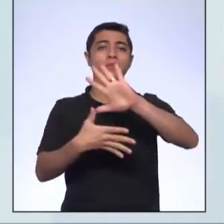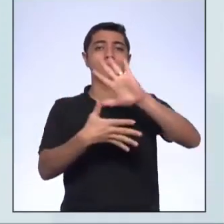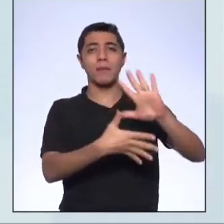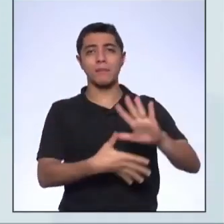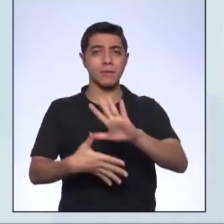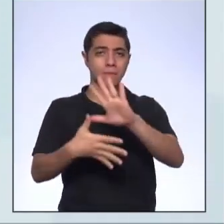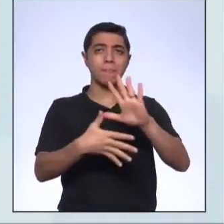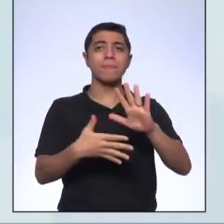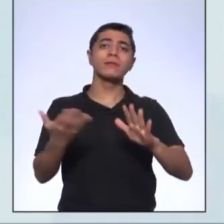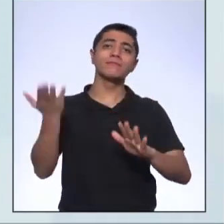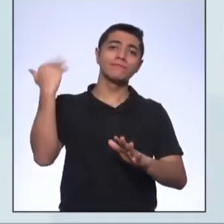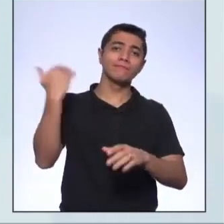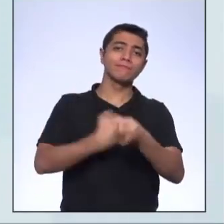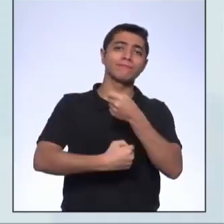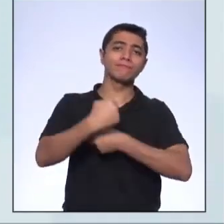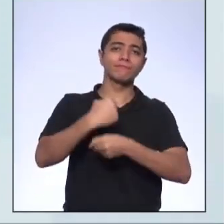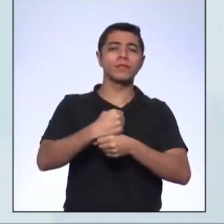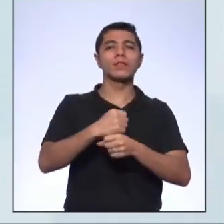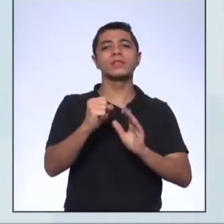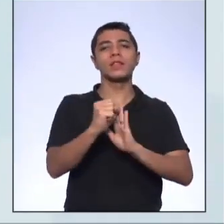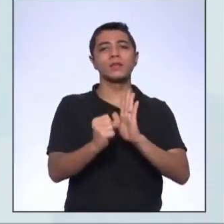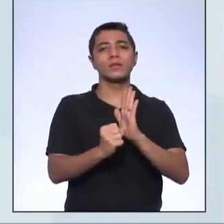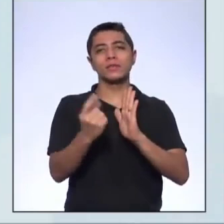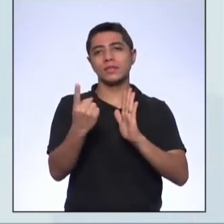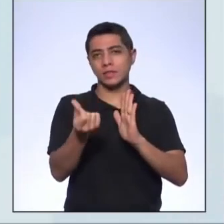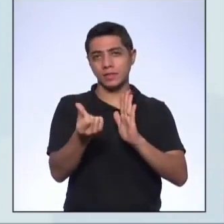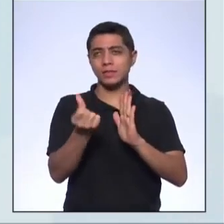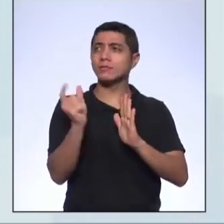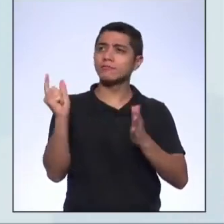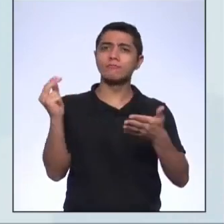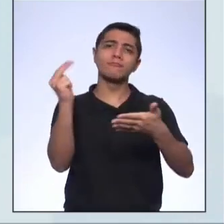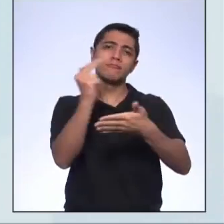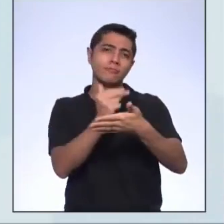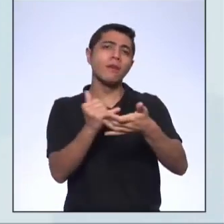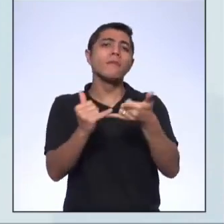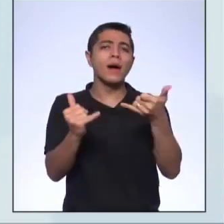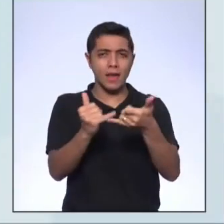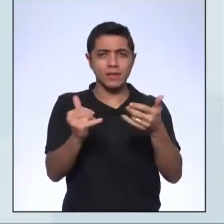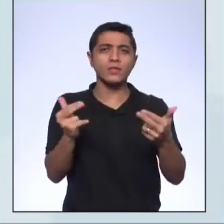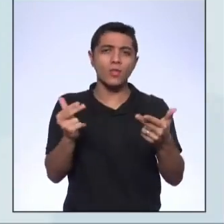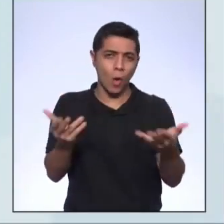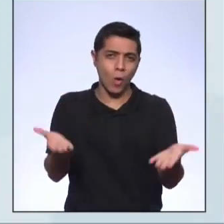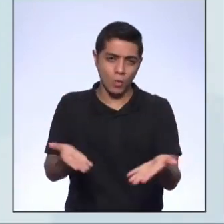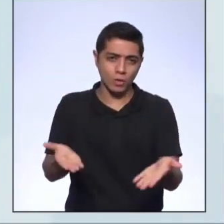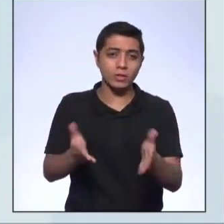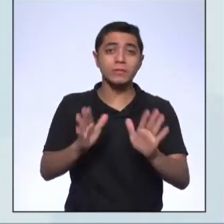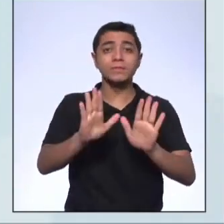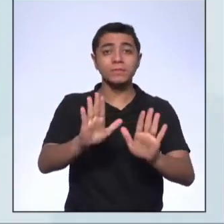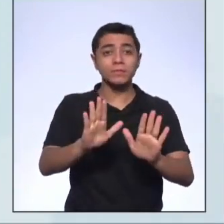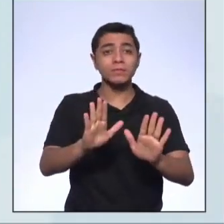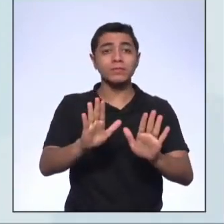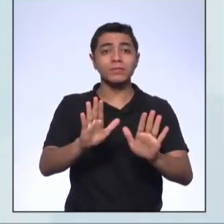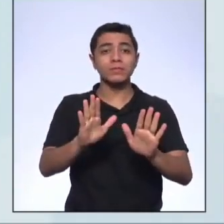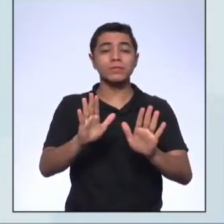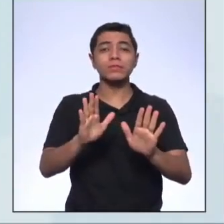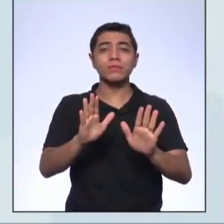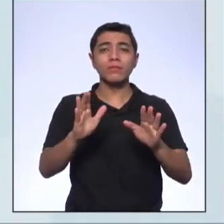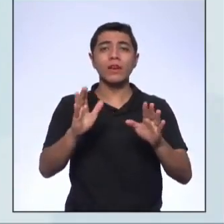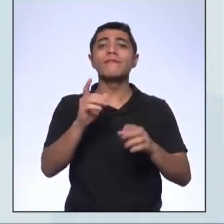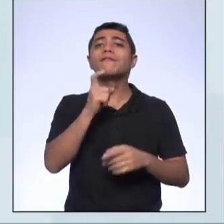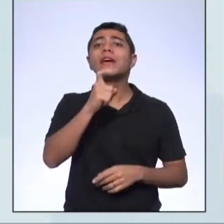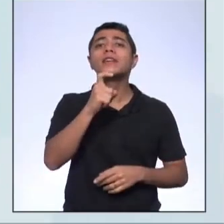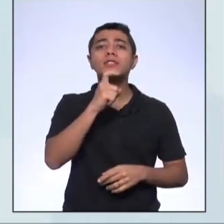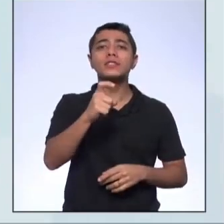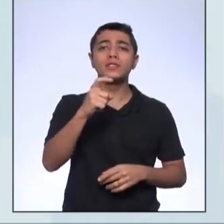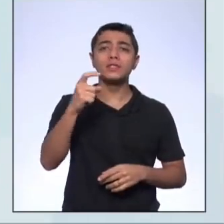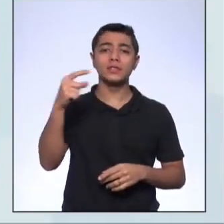com o planisfério que a gente tem hoje, que a gente conhece, né? E essa setinha verde que vocês estão vendo aí no meio do mapa,